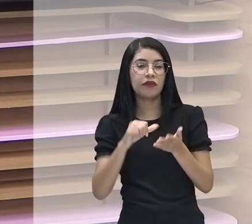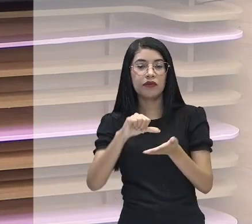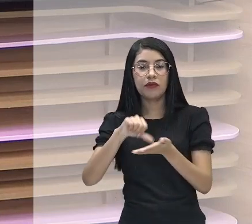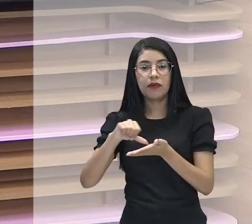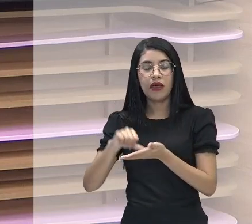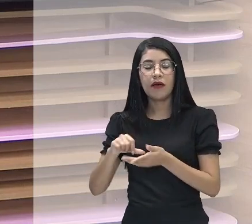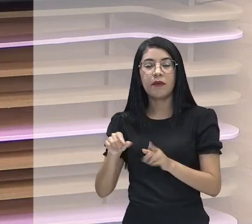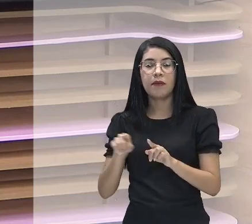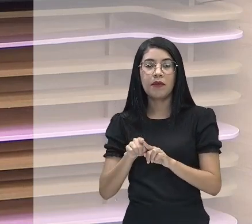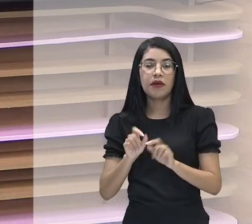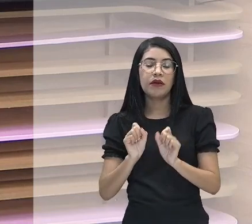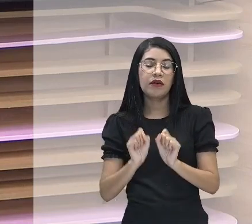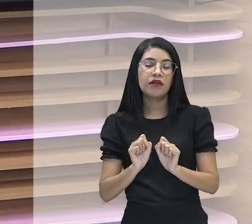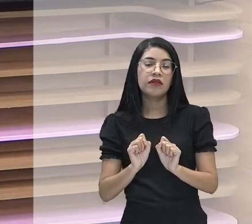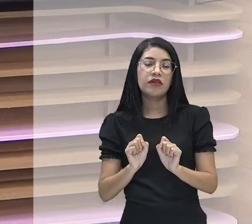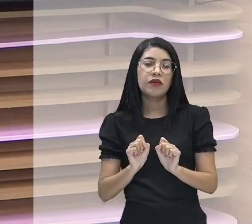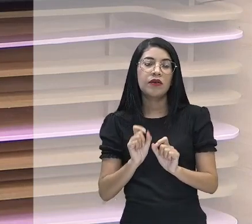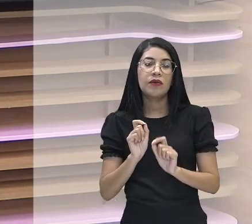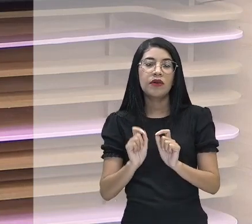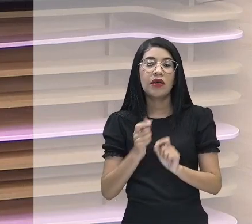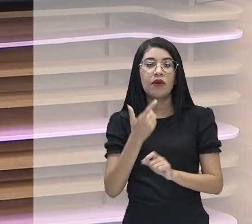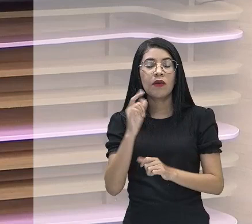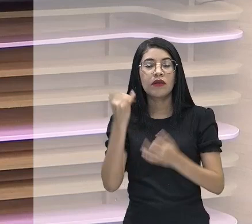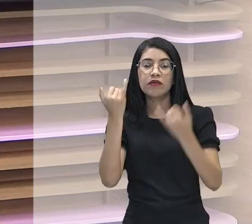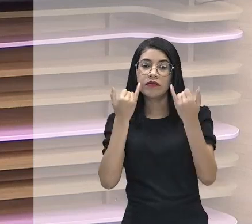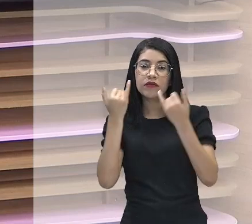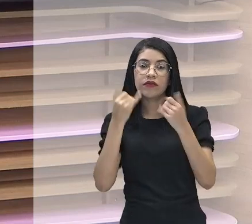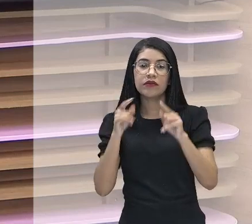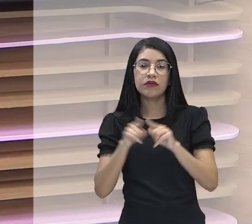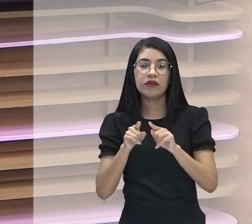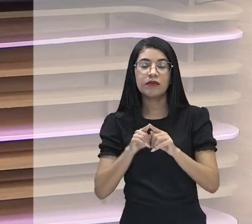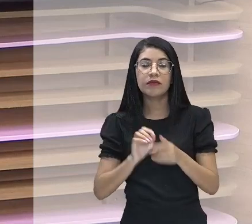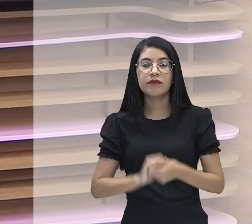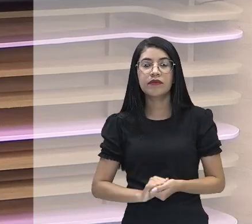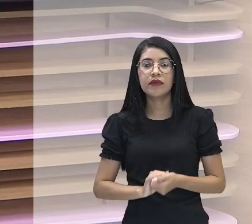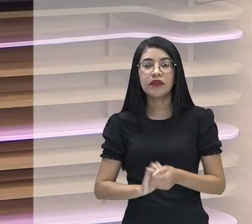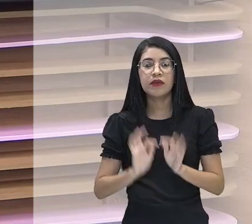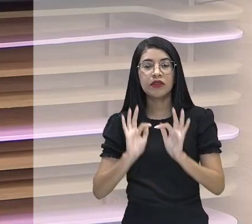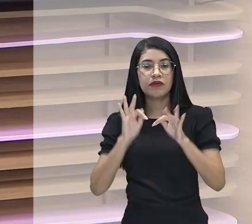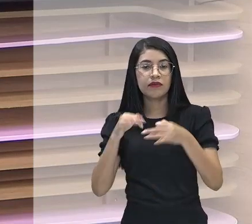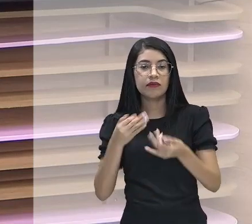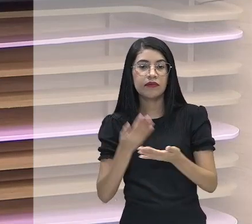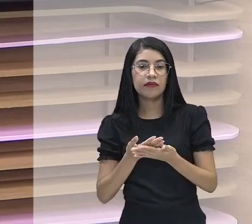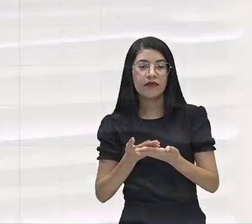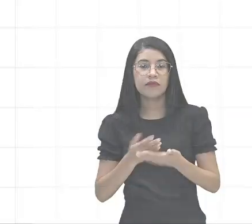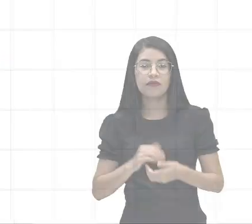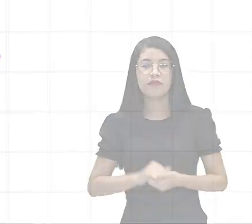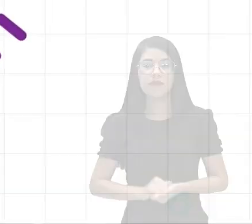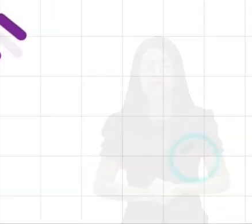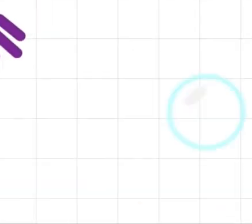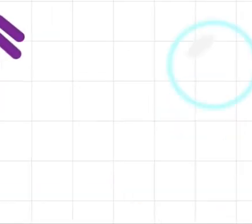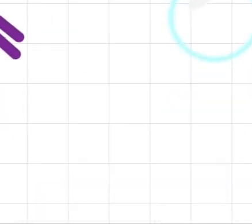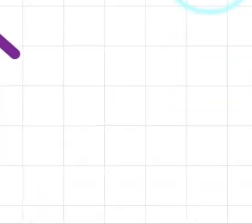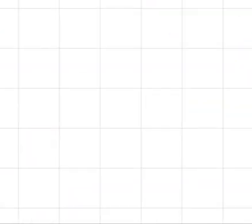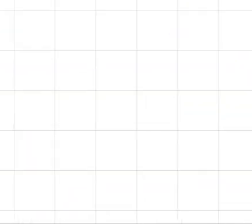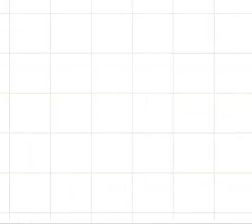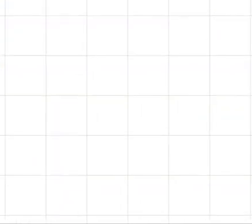gente pode observar na legenda as outras informações e assim nós finalizamos nossa aula